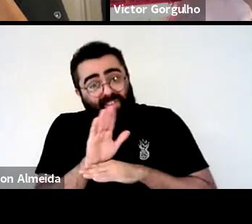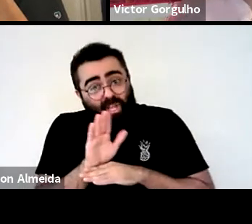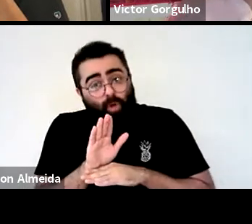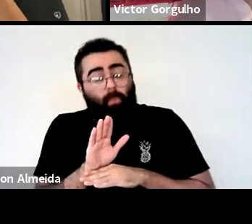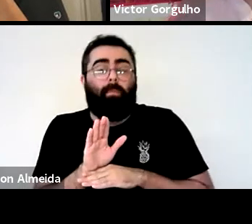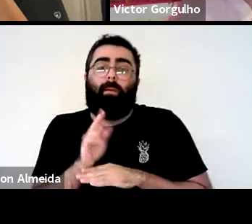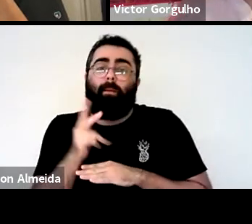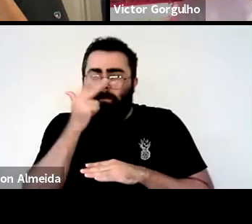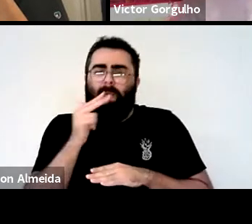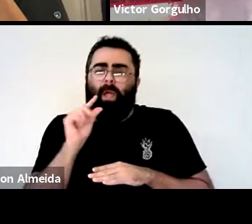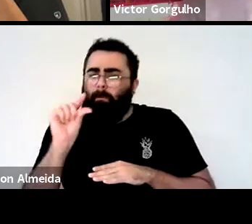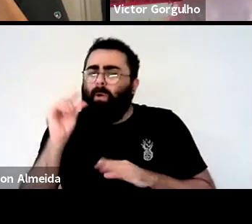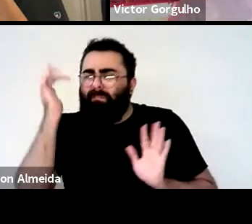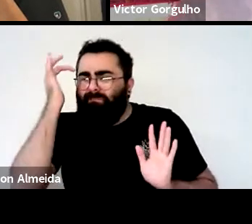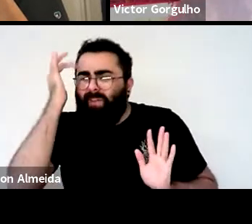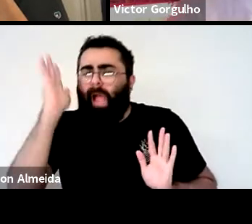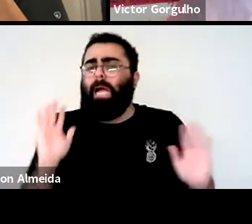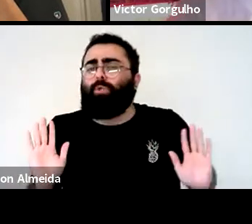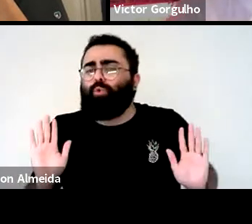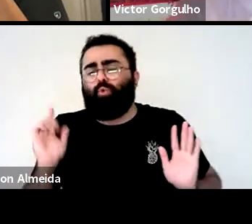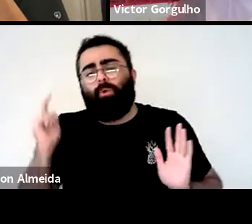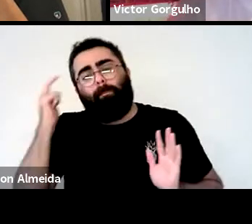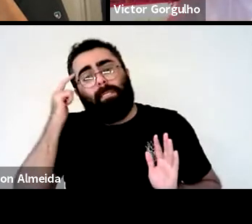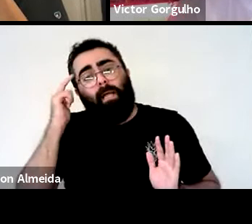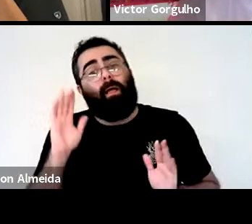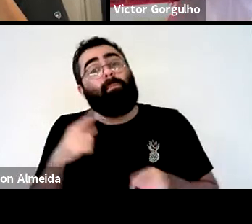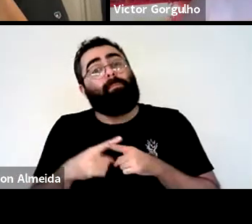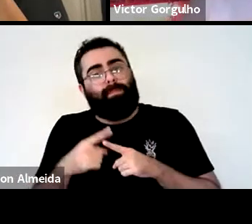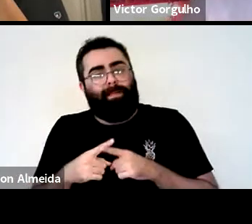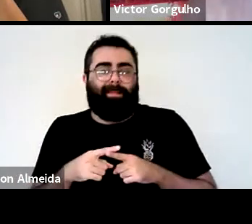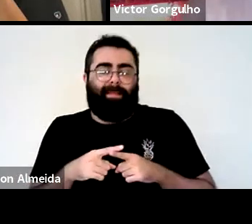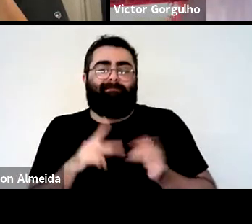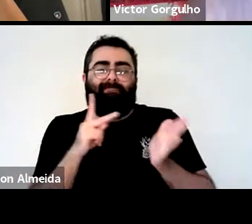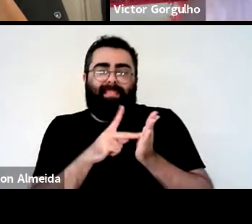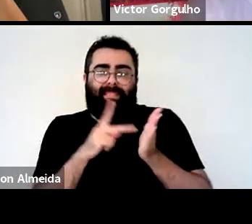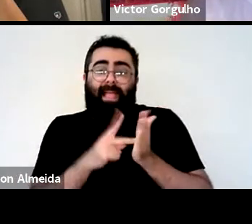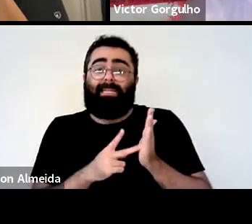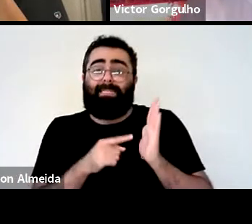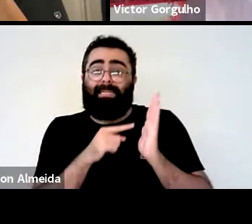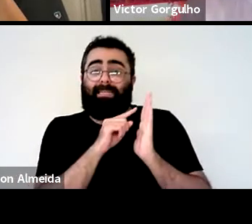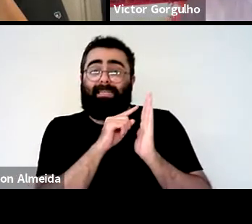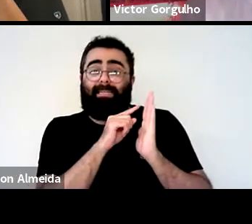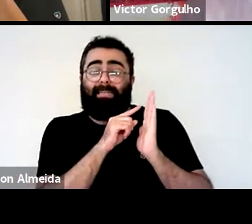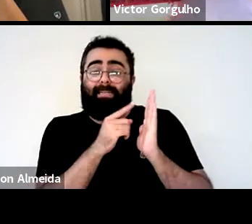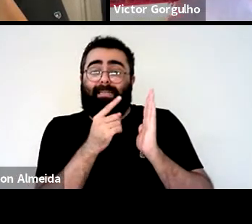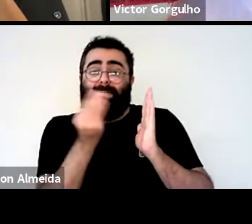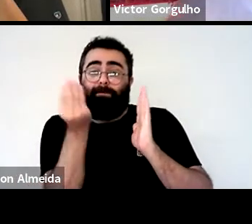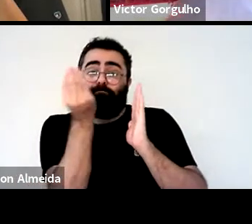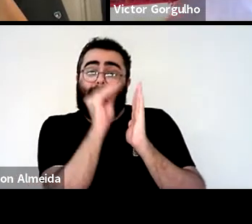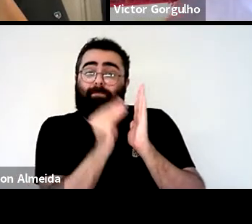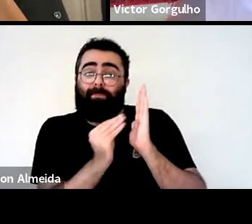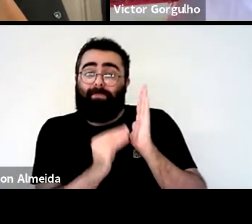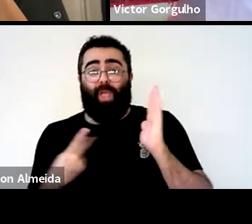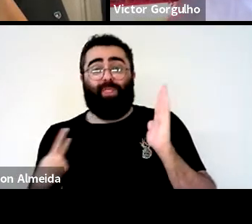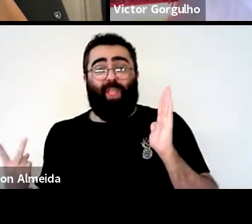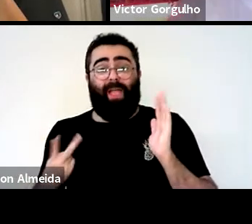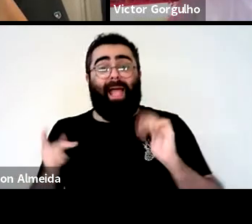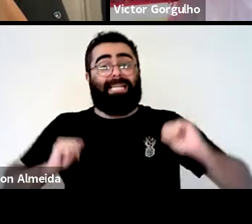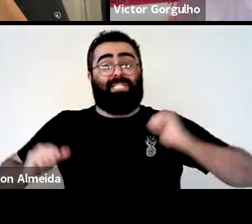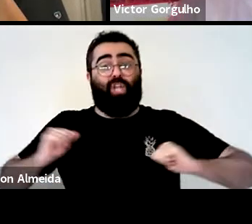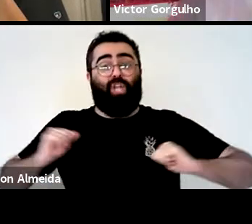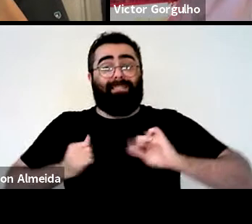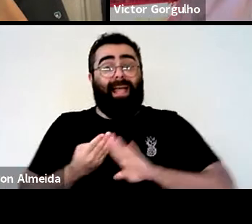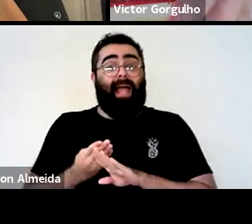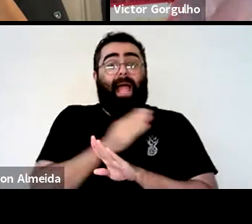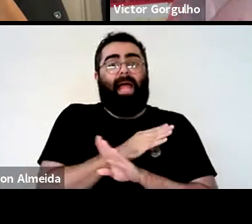para pensar, assim. Mas no repertório, isso é de fato, essa ansiedade que mobiliza o trabalho, que prepara a gente para o segundo momento, que é o momento